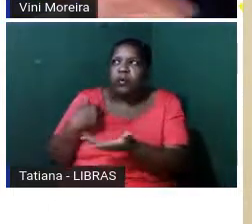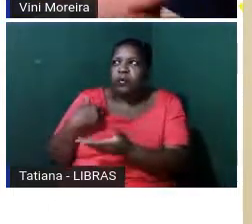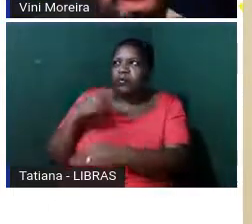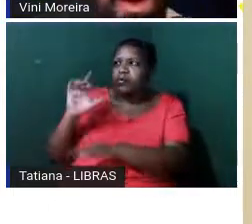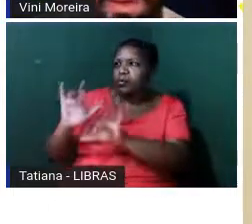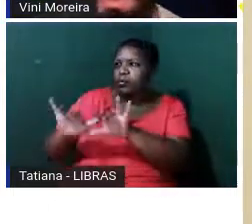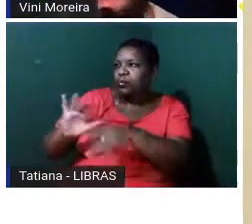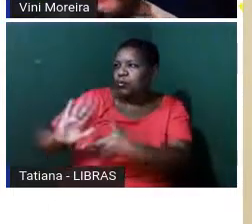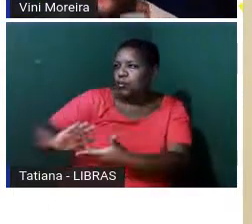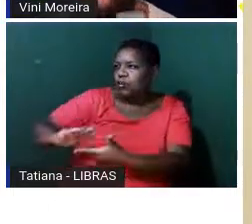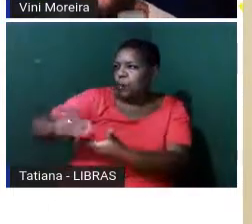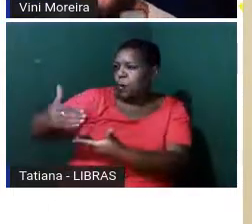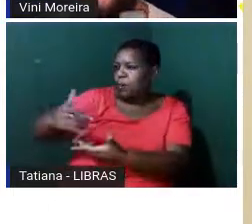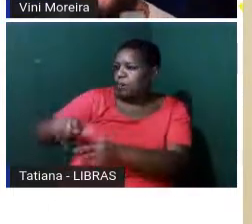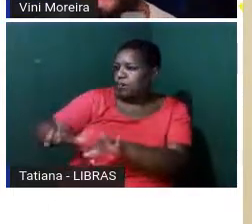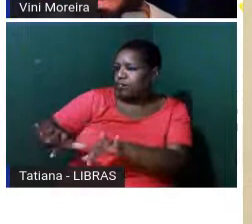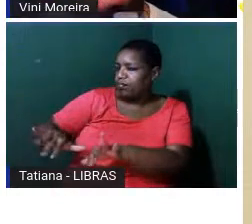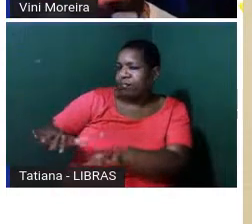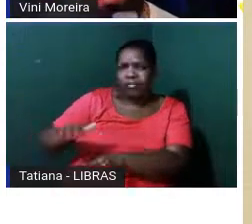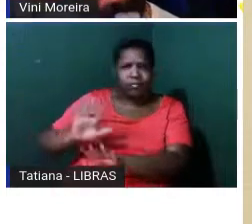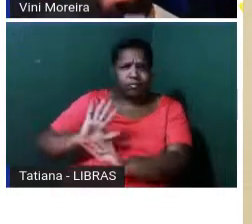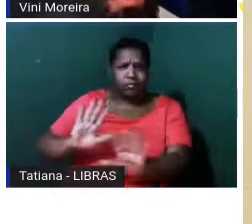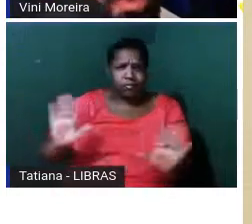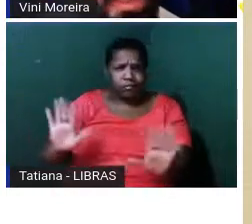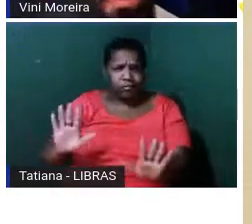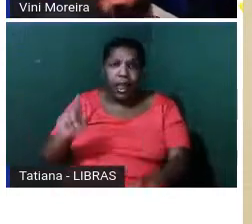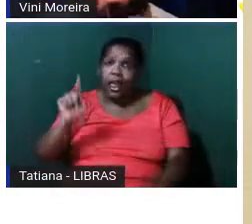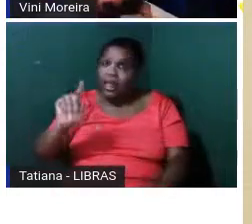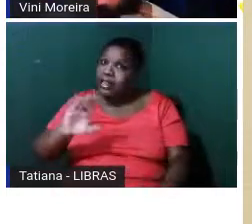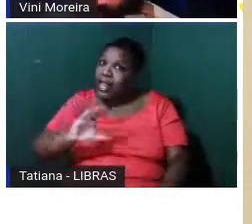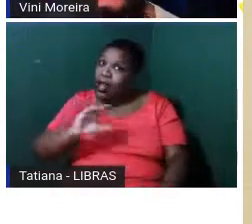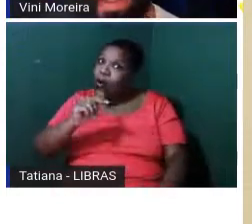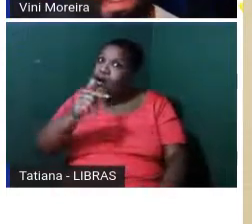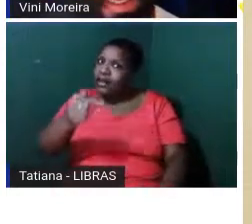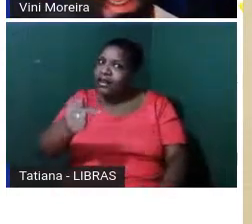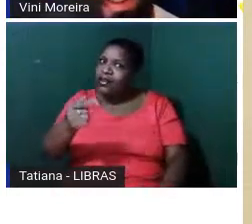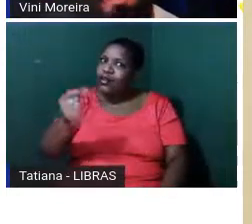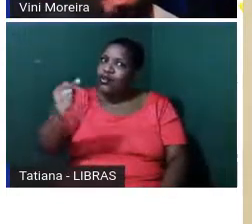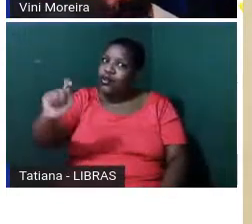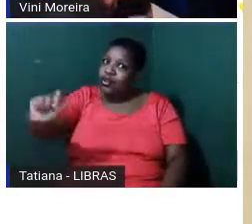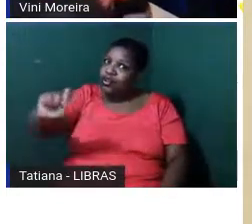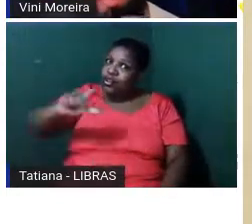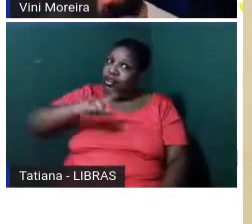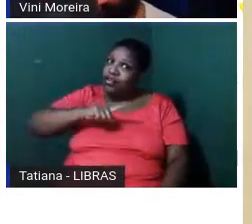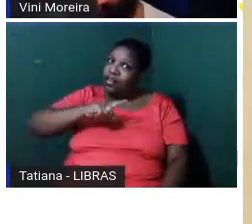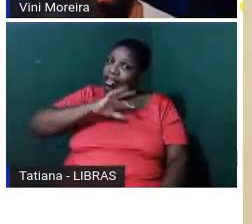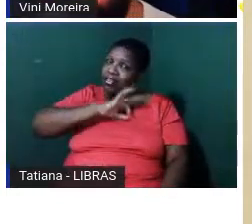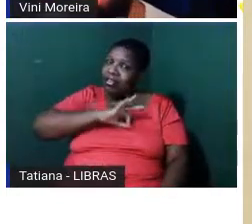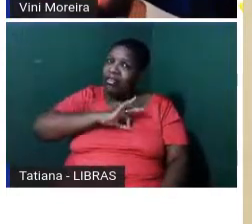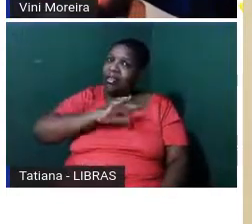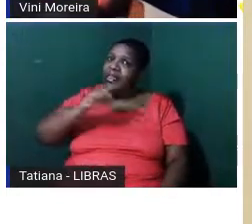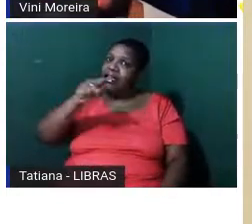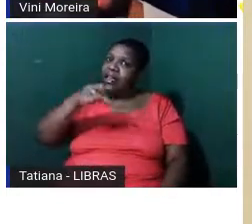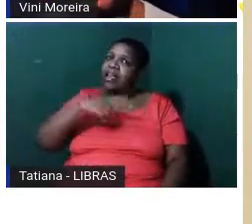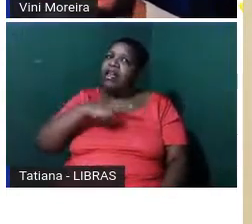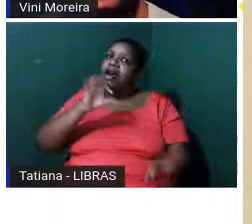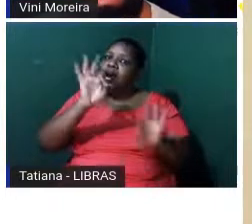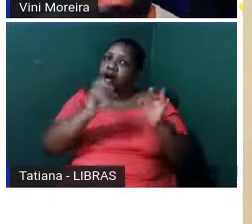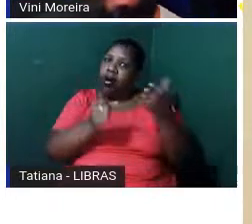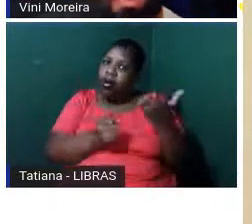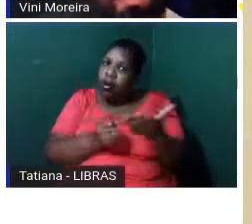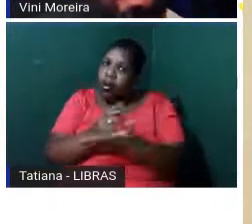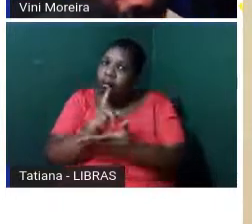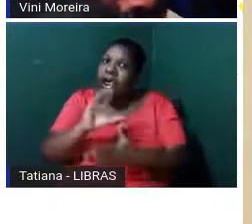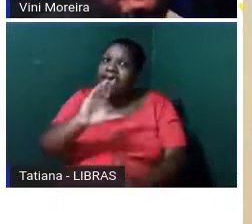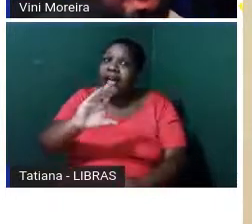computador no seu negócio Não sei o que isso é consequência o dinheiro que você vai ter para comprar sua estrutura